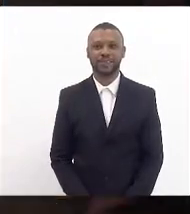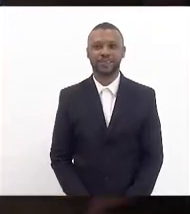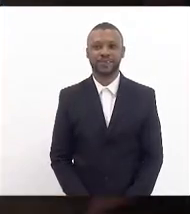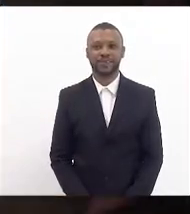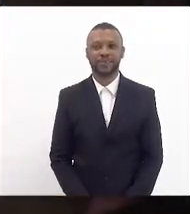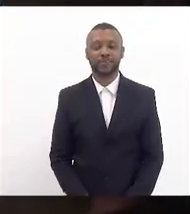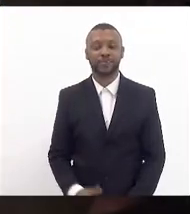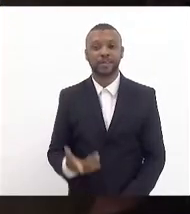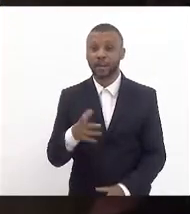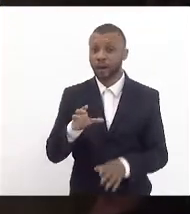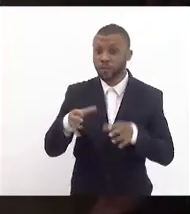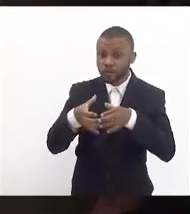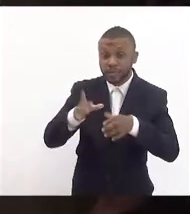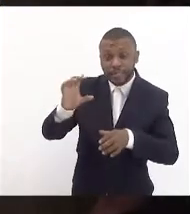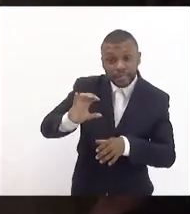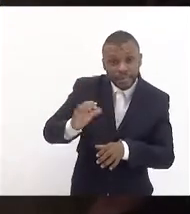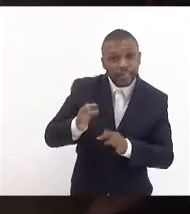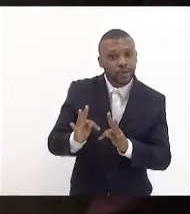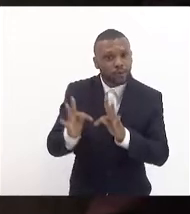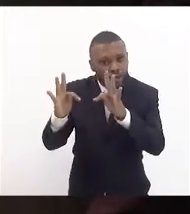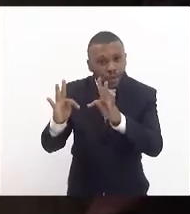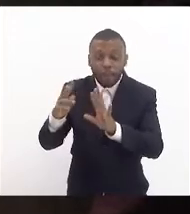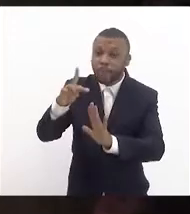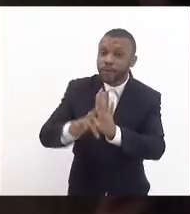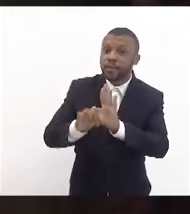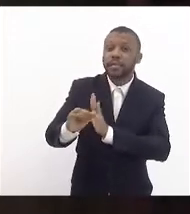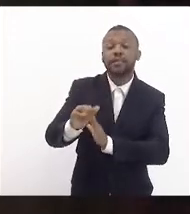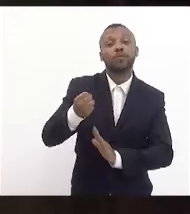Comissão de Ciência e Tecnologia, em relação ao projeto de lei